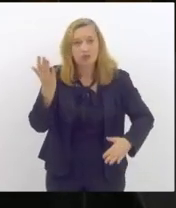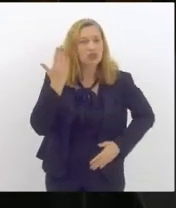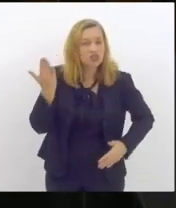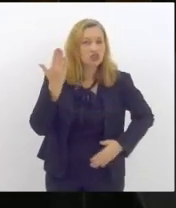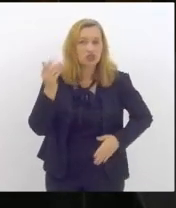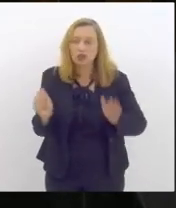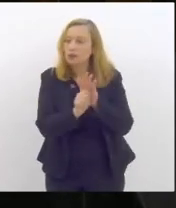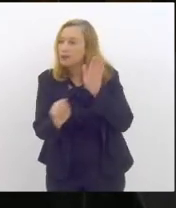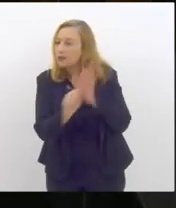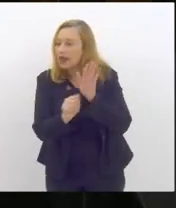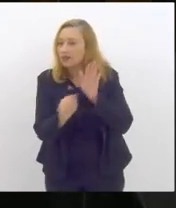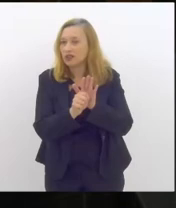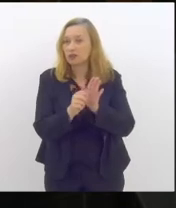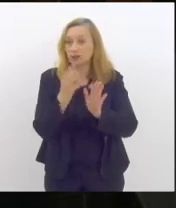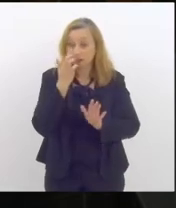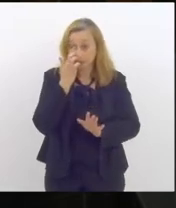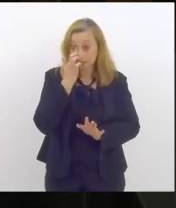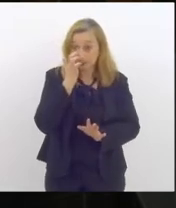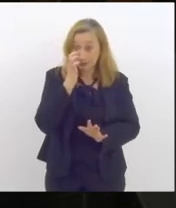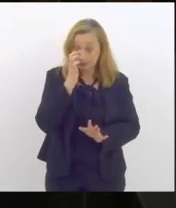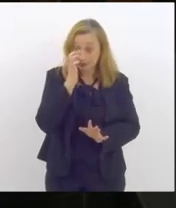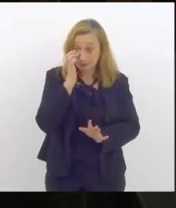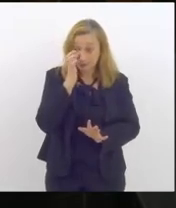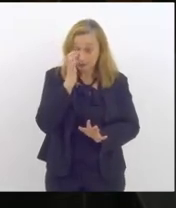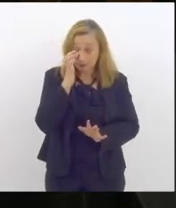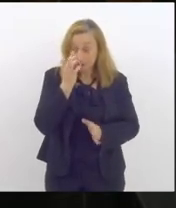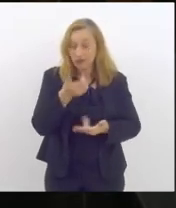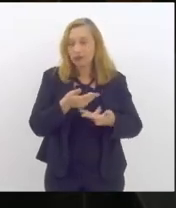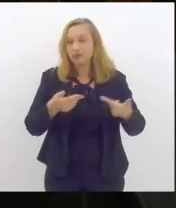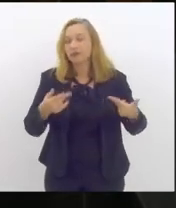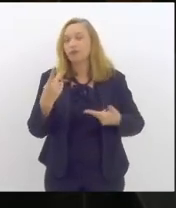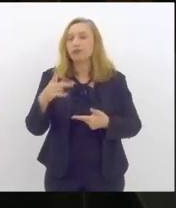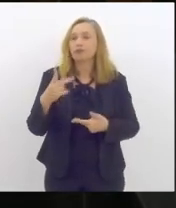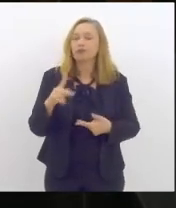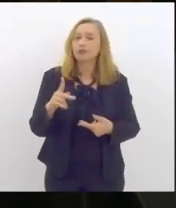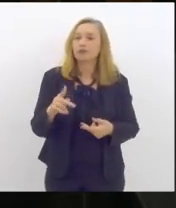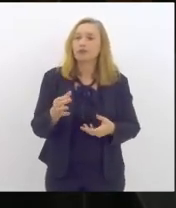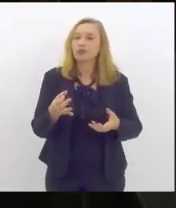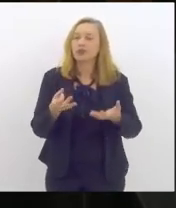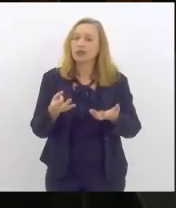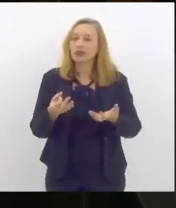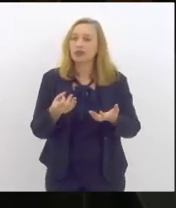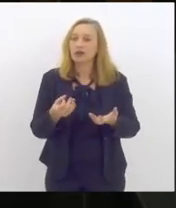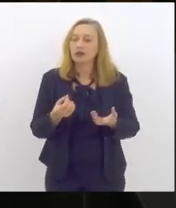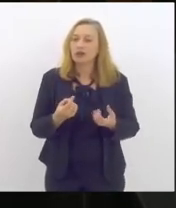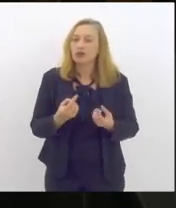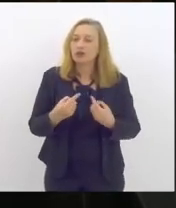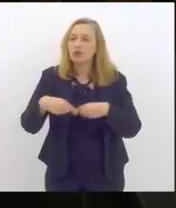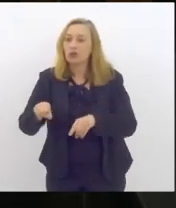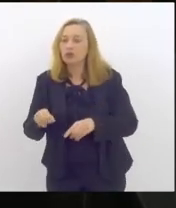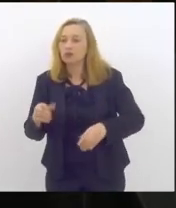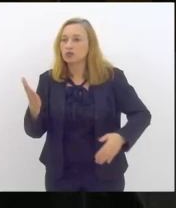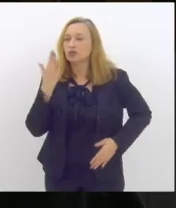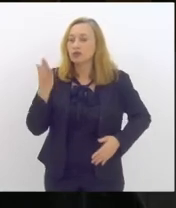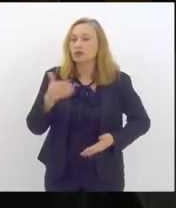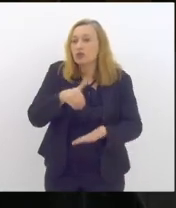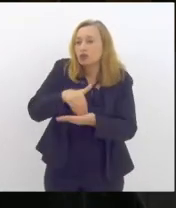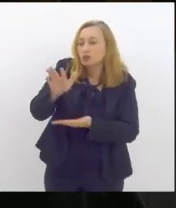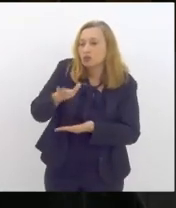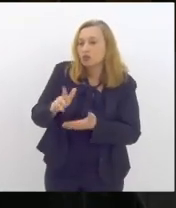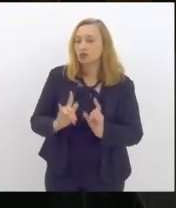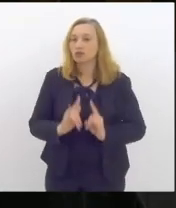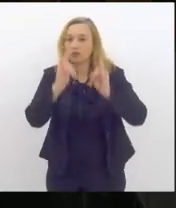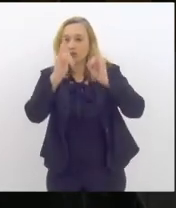tráfico oprimidas muitas que tentaram de alguma forma bater de frente por Esposas dos seus